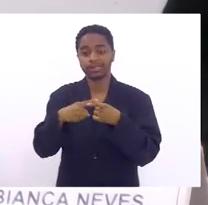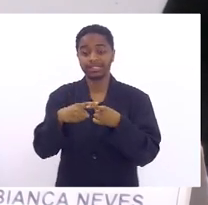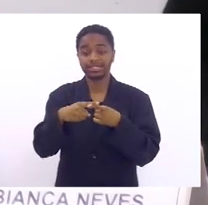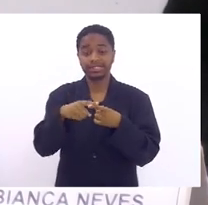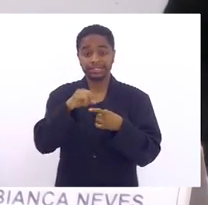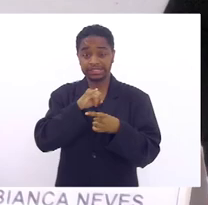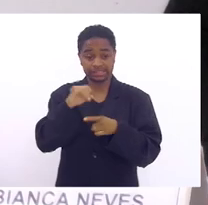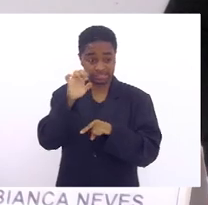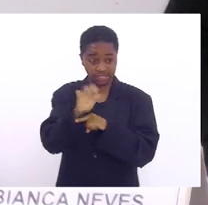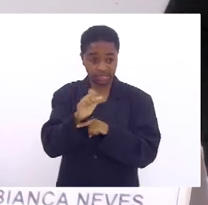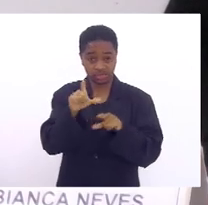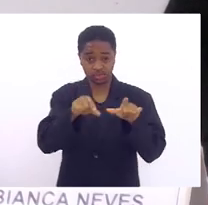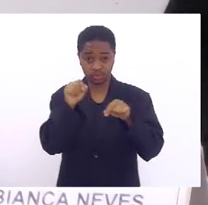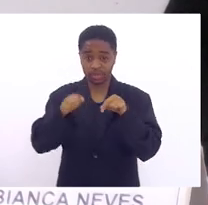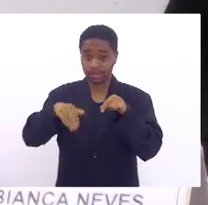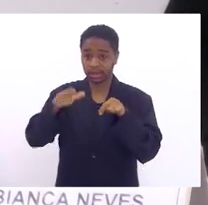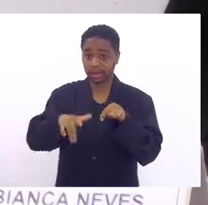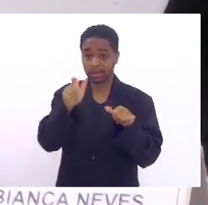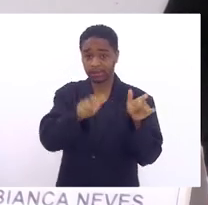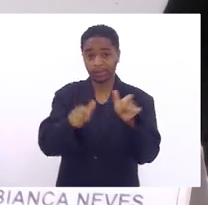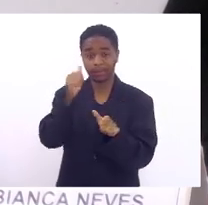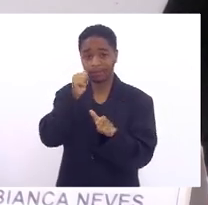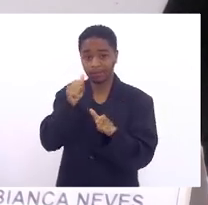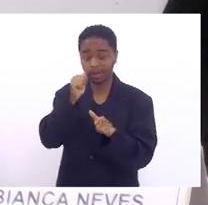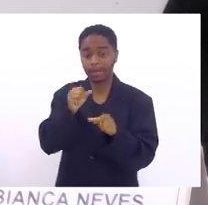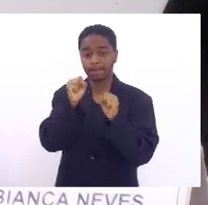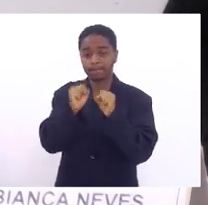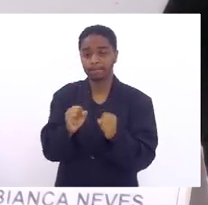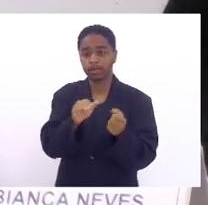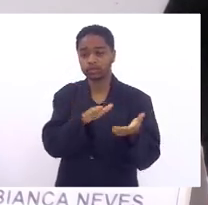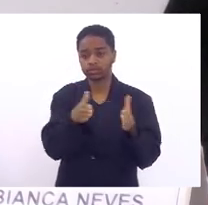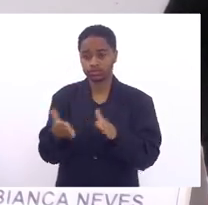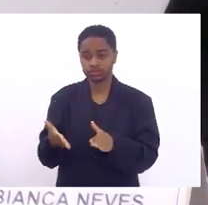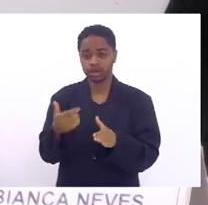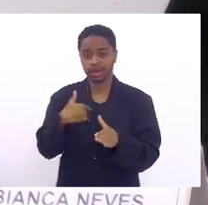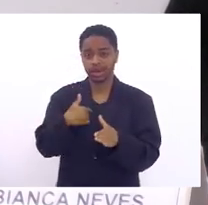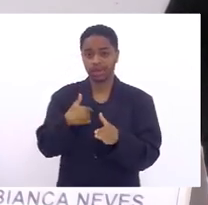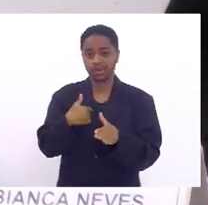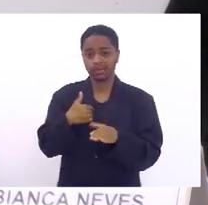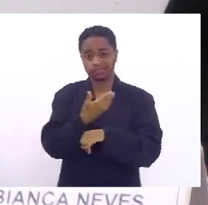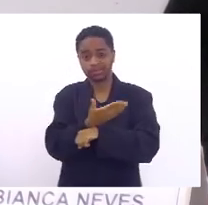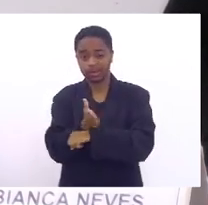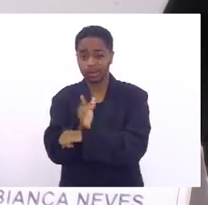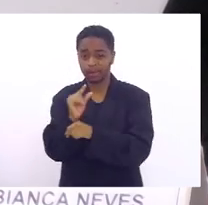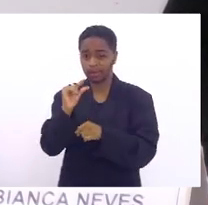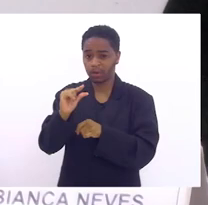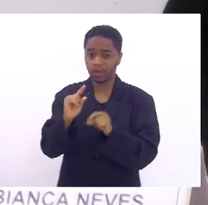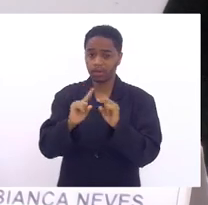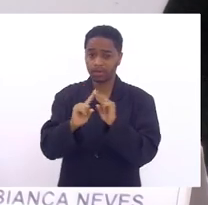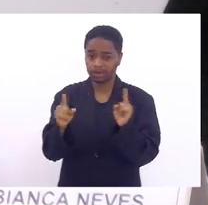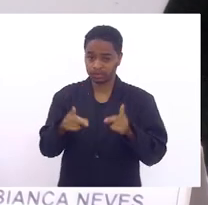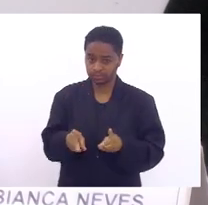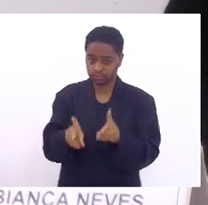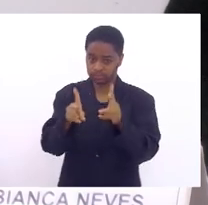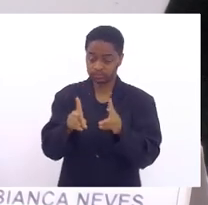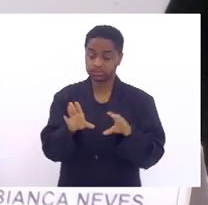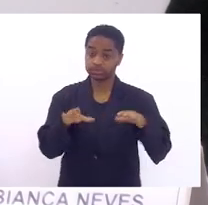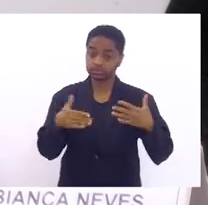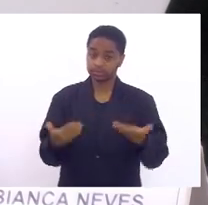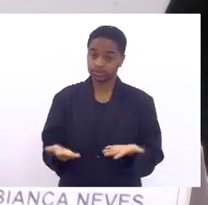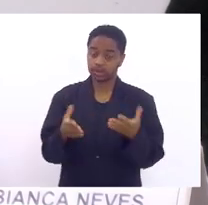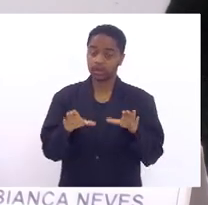morrer eu vou passar então mais rápido aqui por causa da minha não mas tudo bem então assim a comissão de